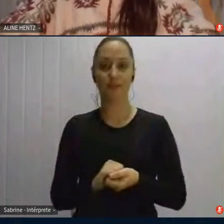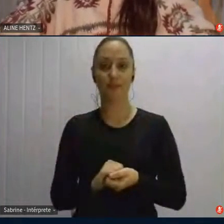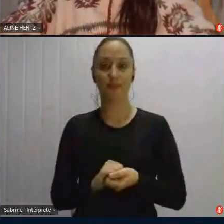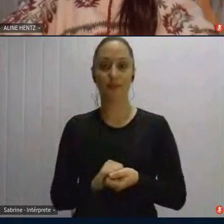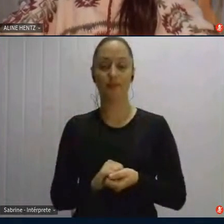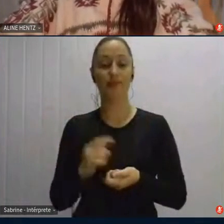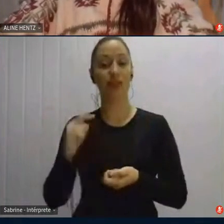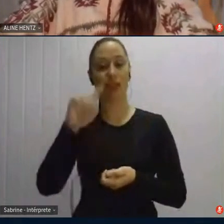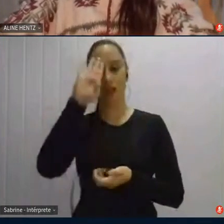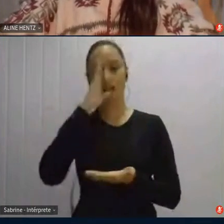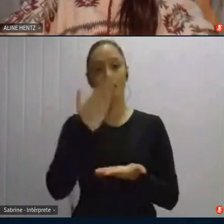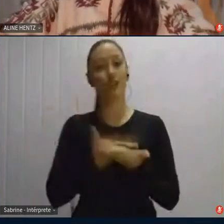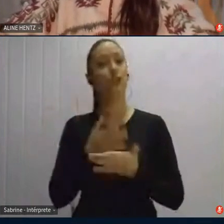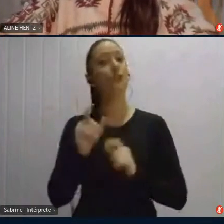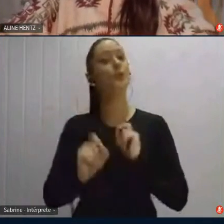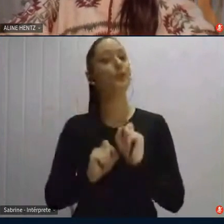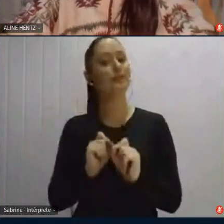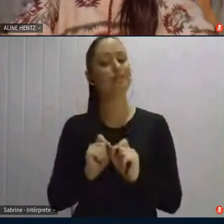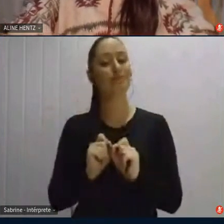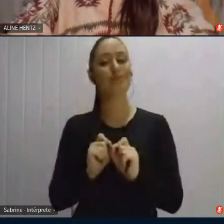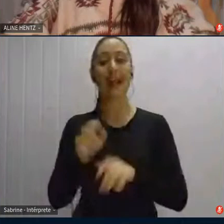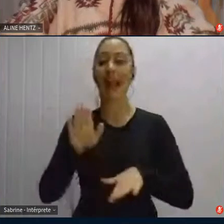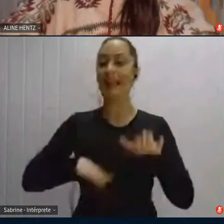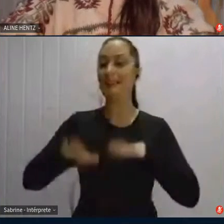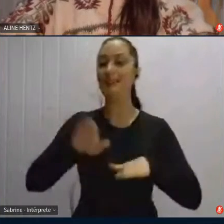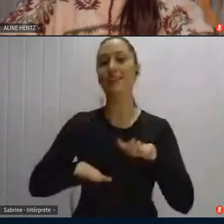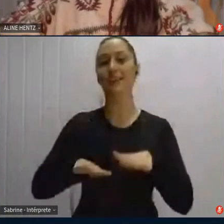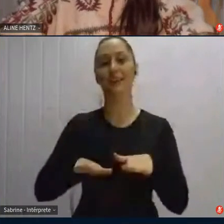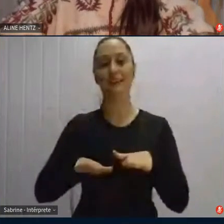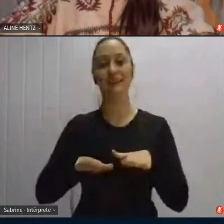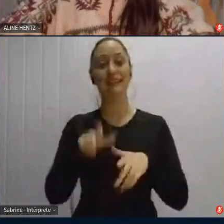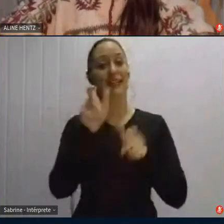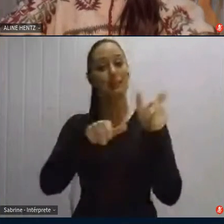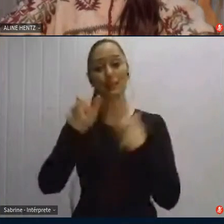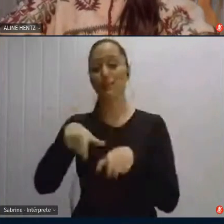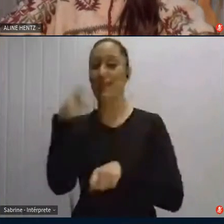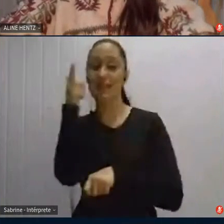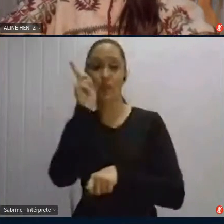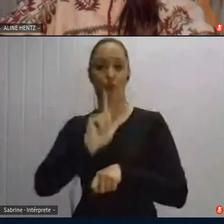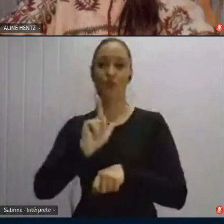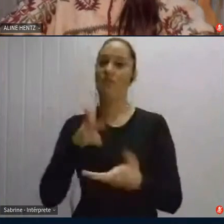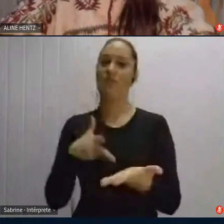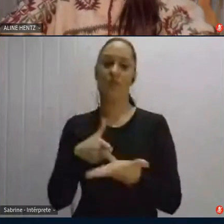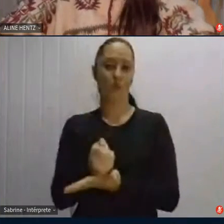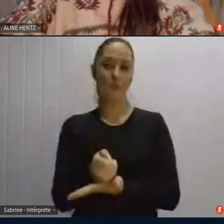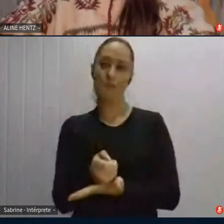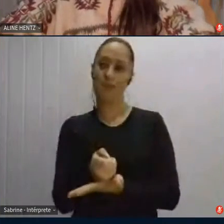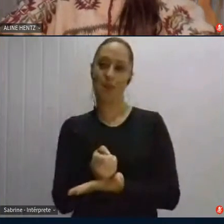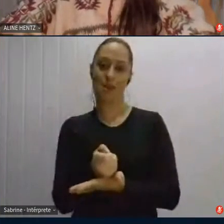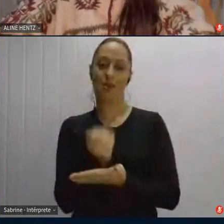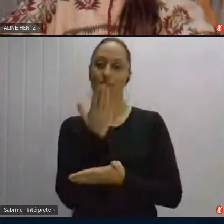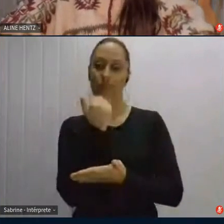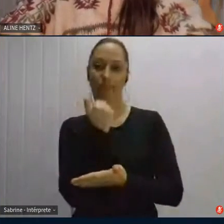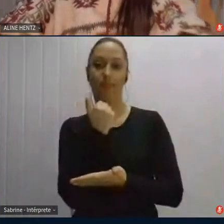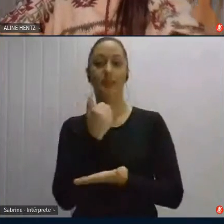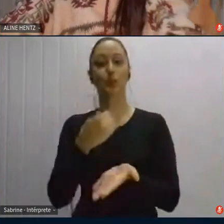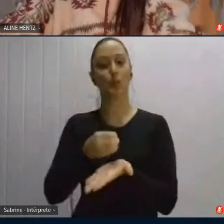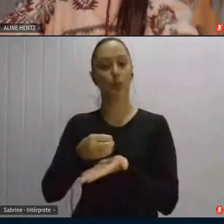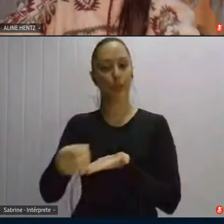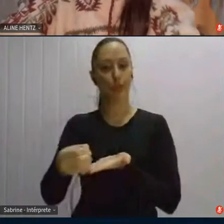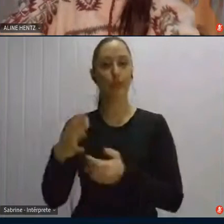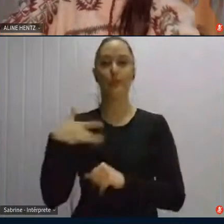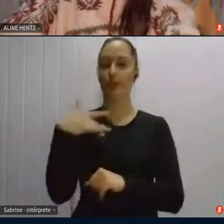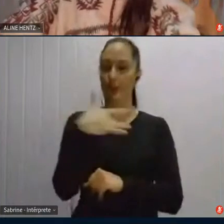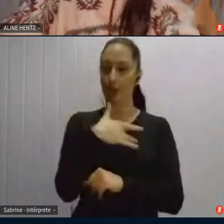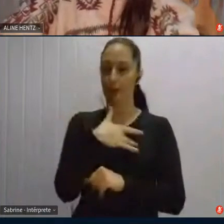de adquirir produtos saudáveis ou orgânicos, né, as compras institucionais, elas têm um importante papel, não